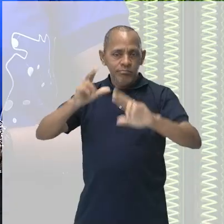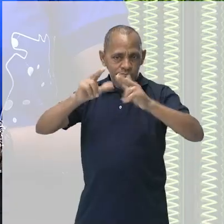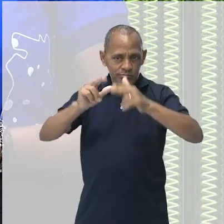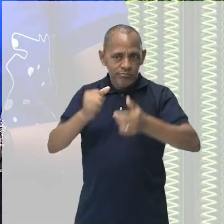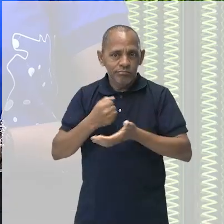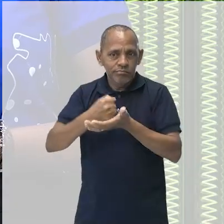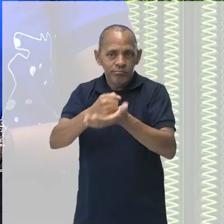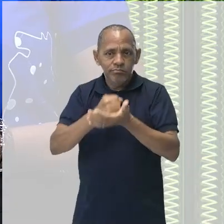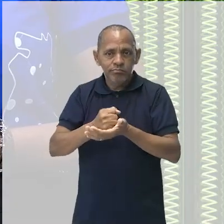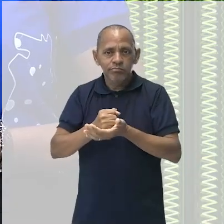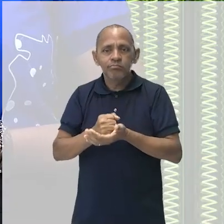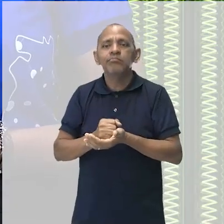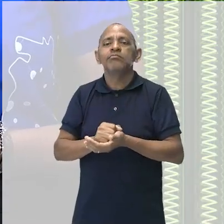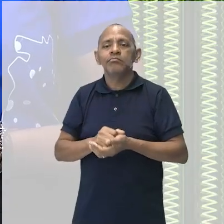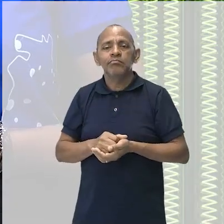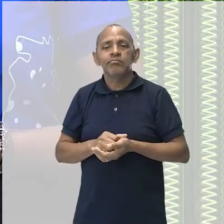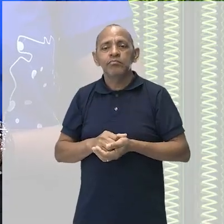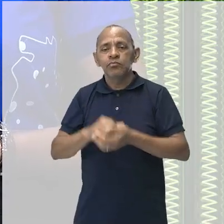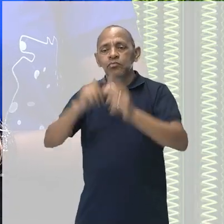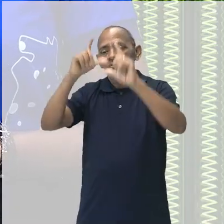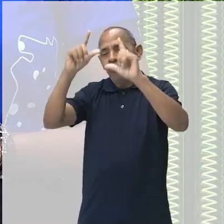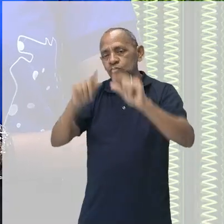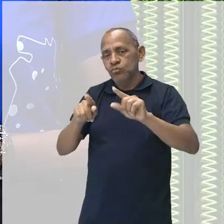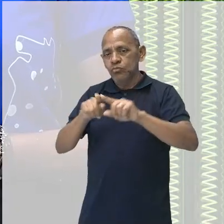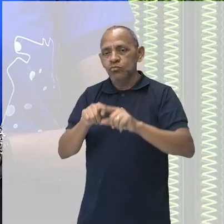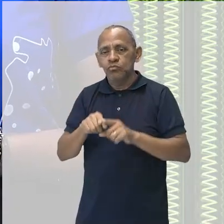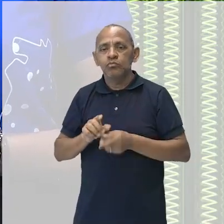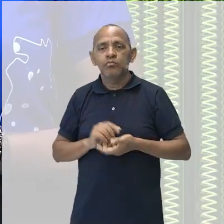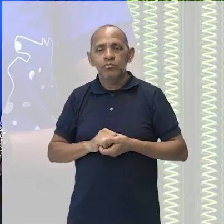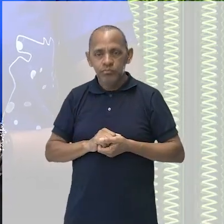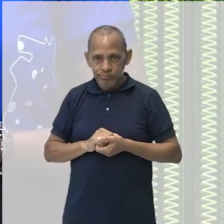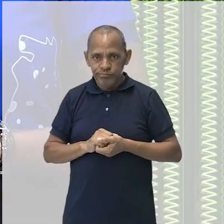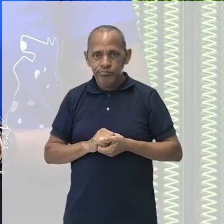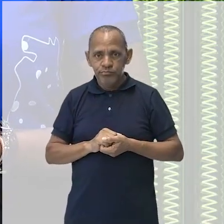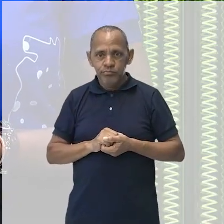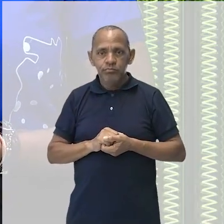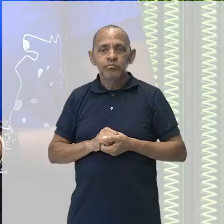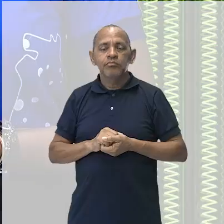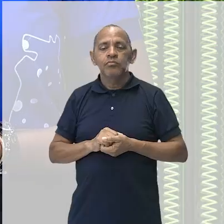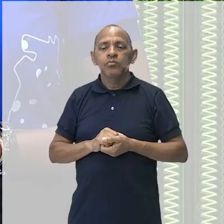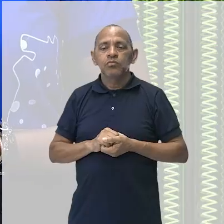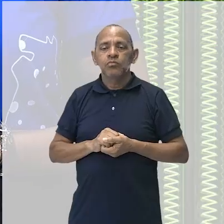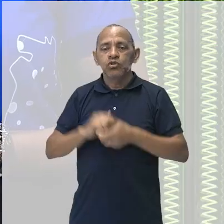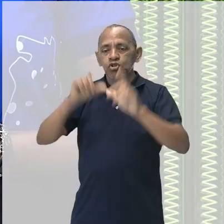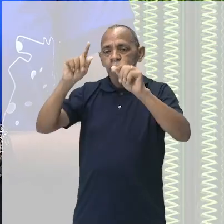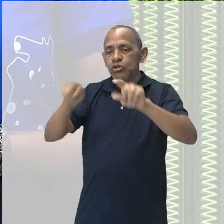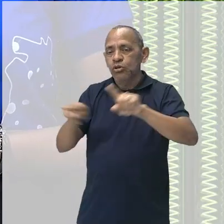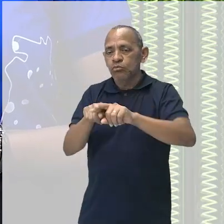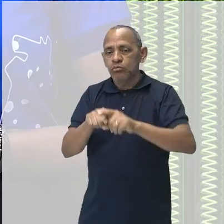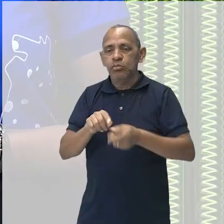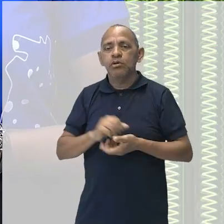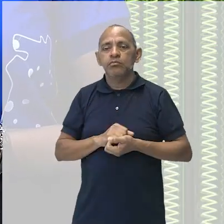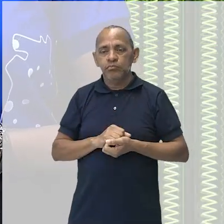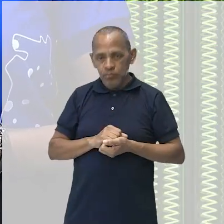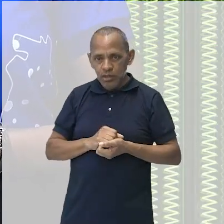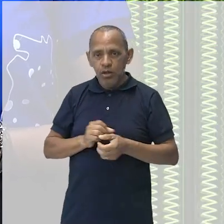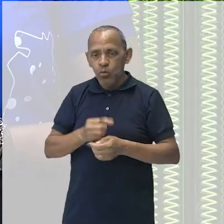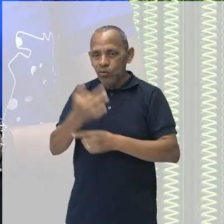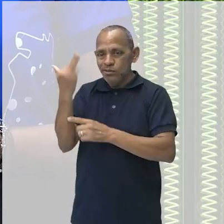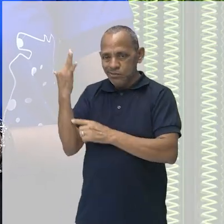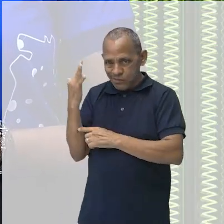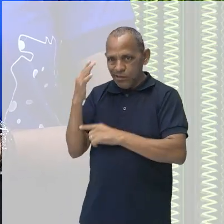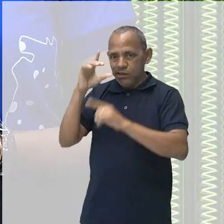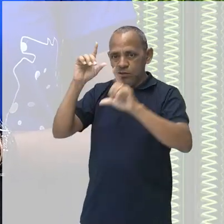os ecossistemas. Assim, ao diminuir a demanda por novos materiais e reduzir a quantidade de